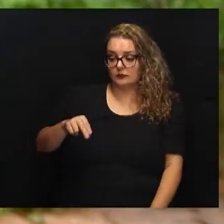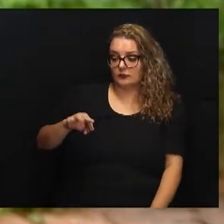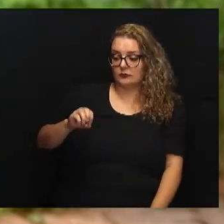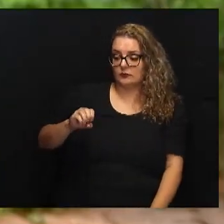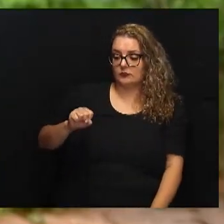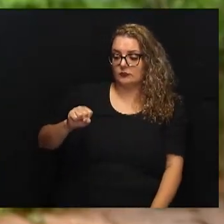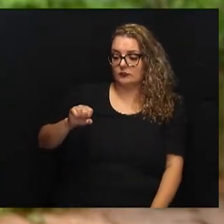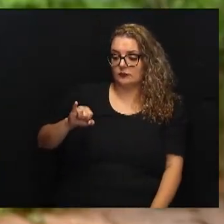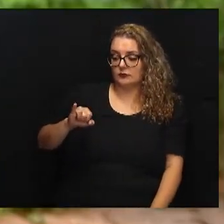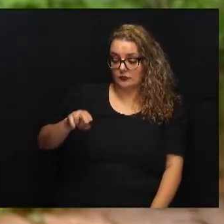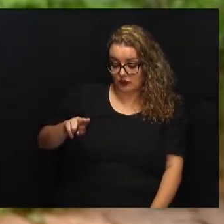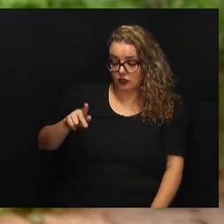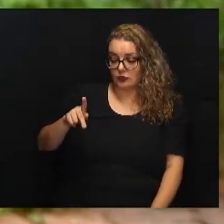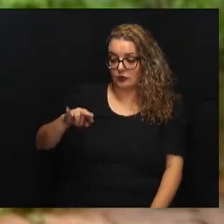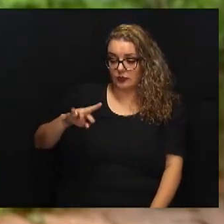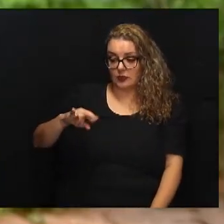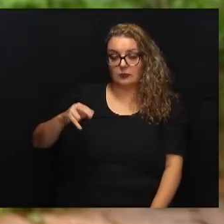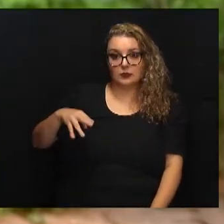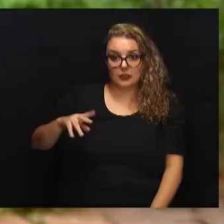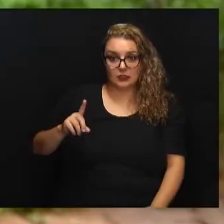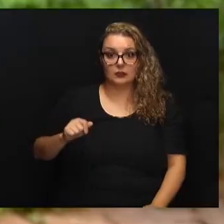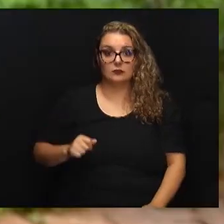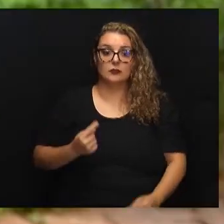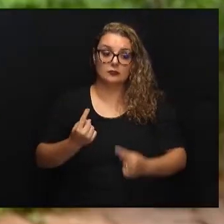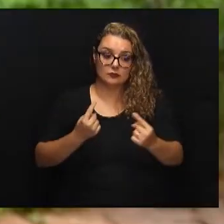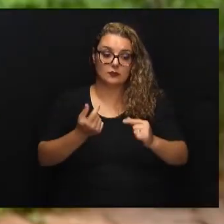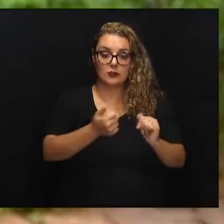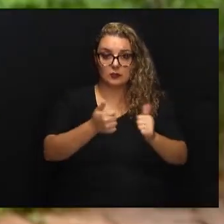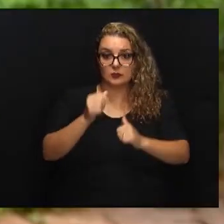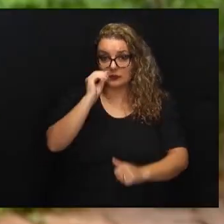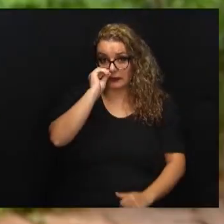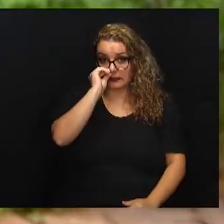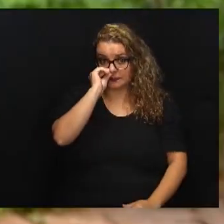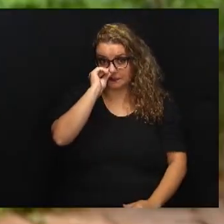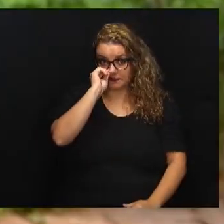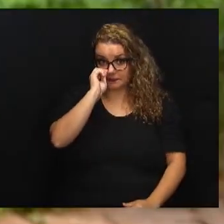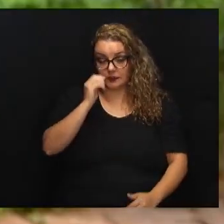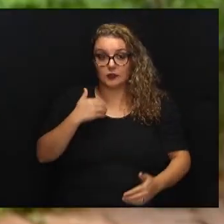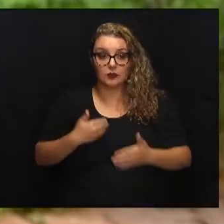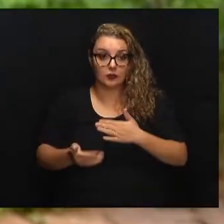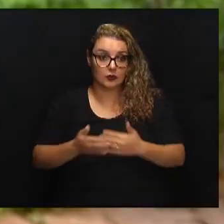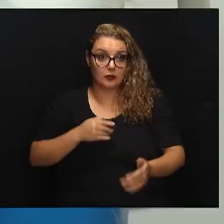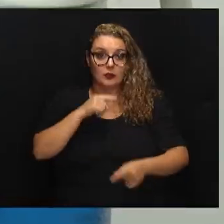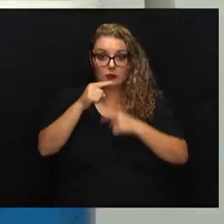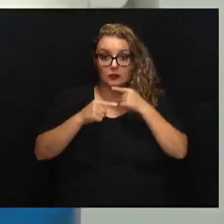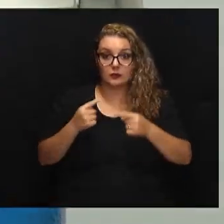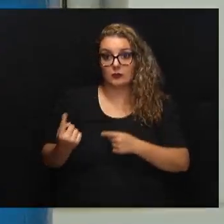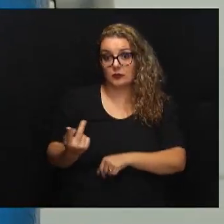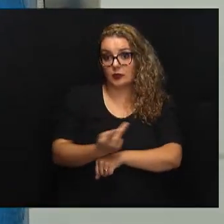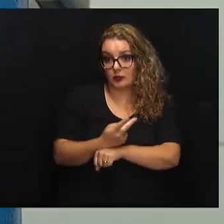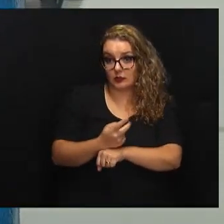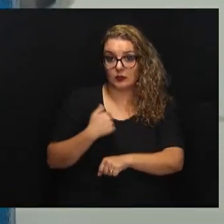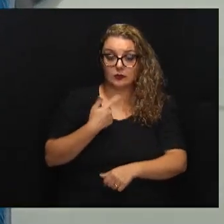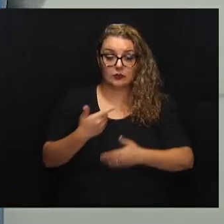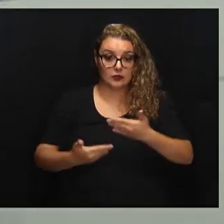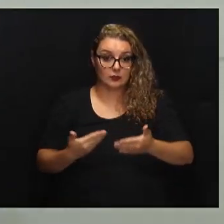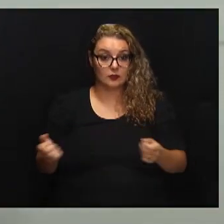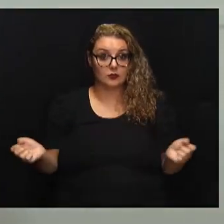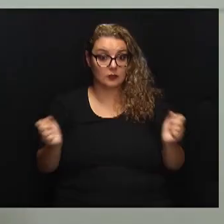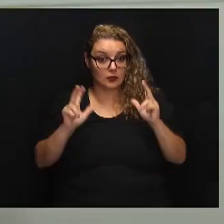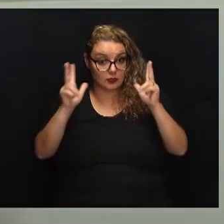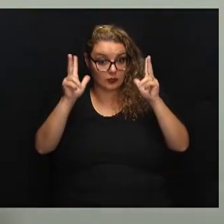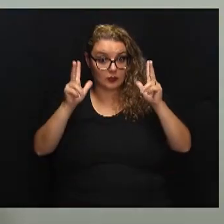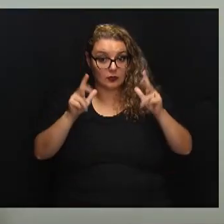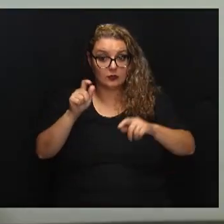analisados pontualmente, caso a caso na unidade. Se tiver qualquer dúvida, basta procurar qualquer um dos nossos serviços. O alerta é para o caso de